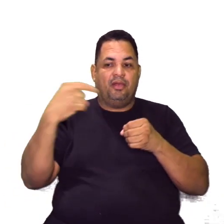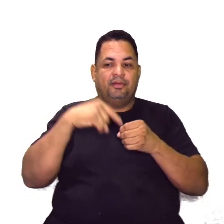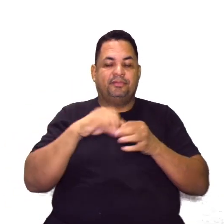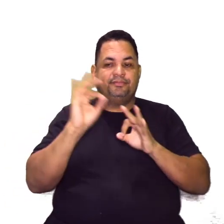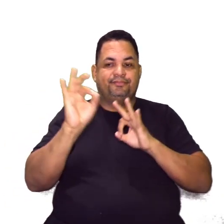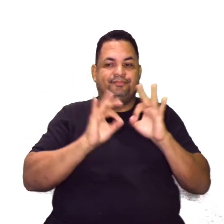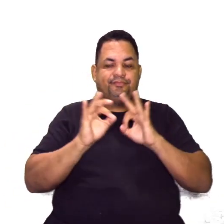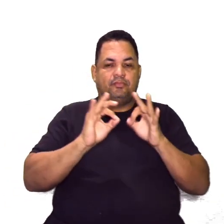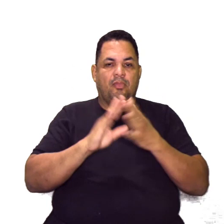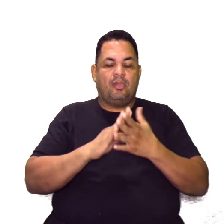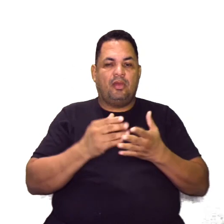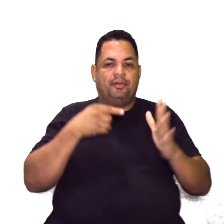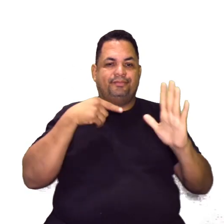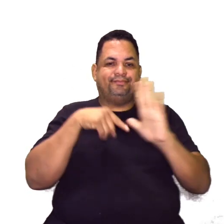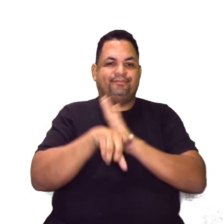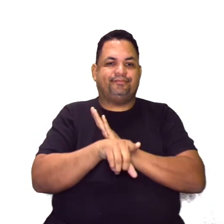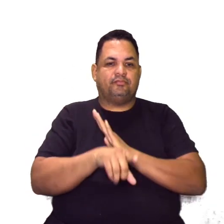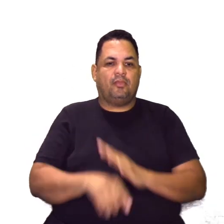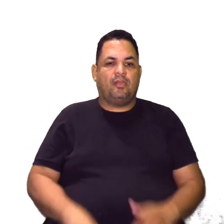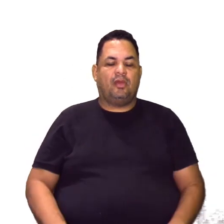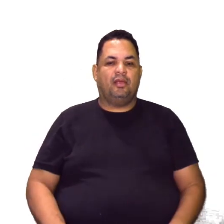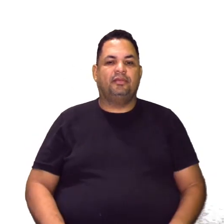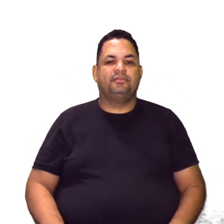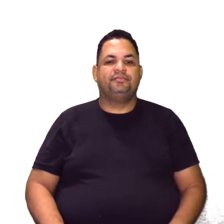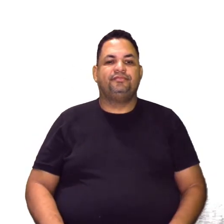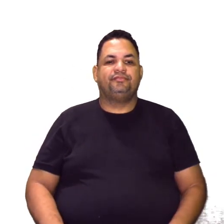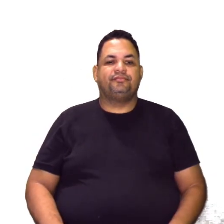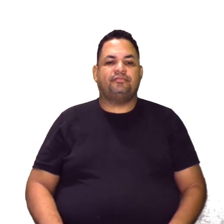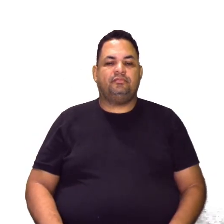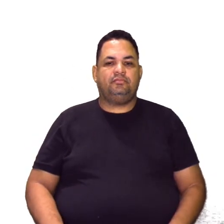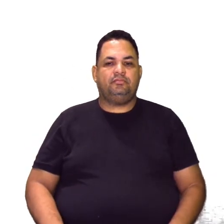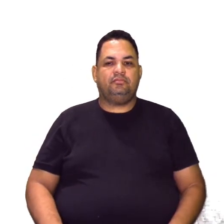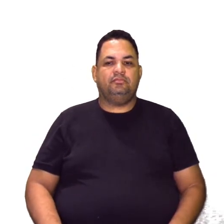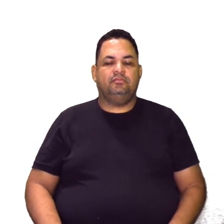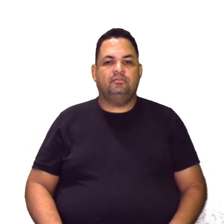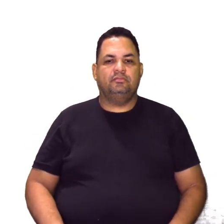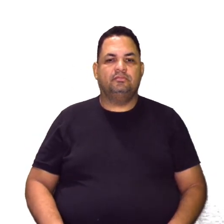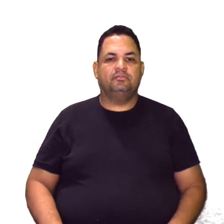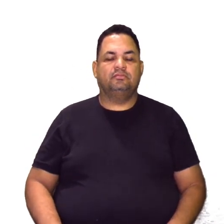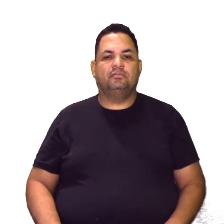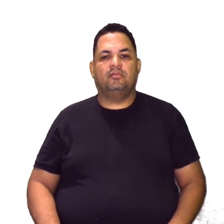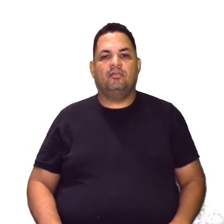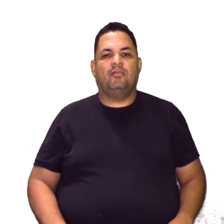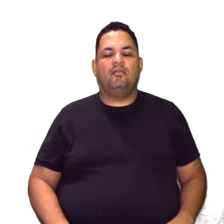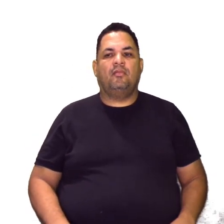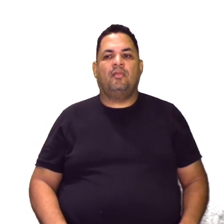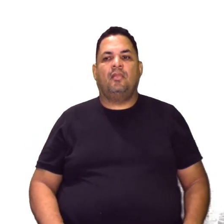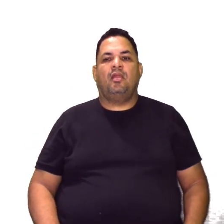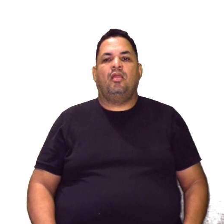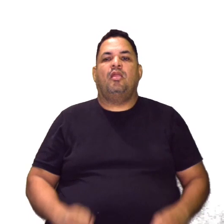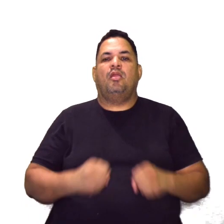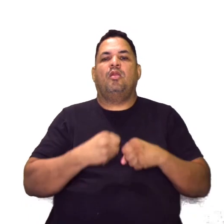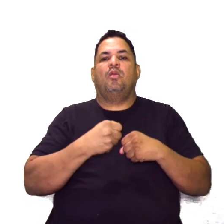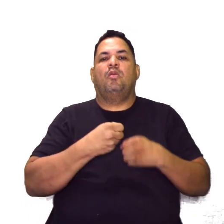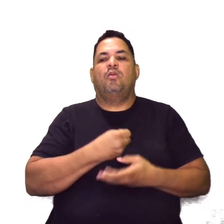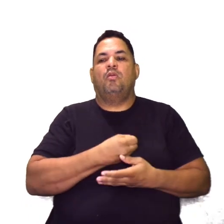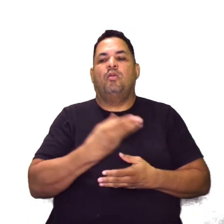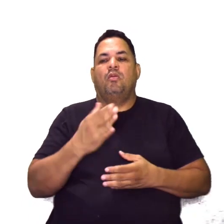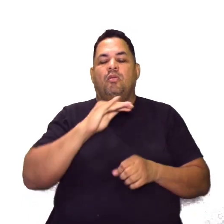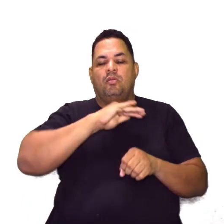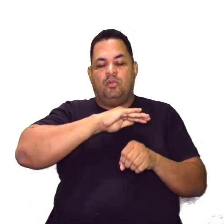para o enunciado, então nós vemos o seguinte, olha só. Quantas camadas eletrônicas nós